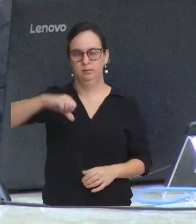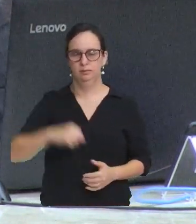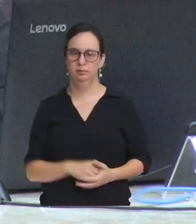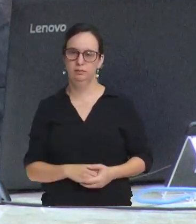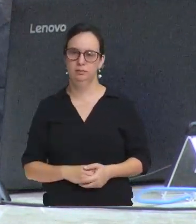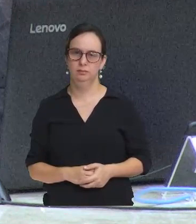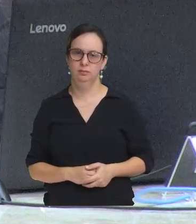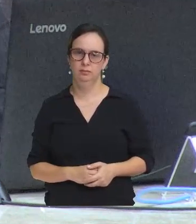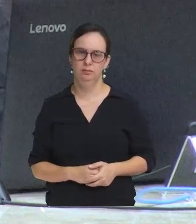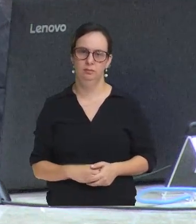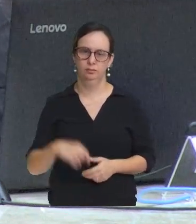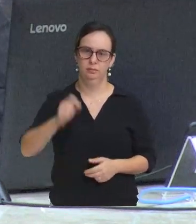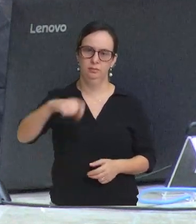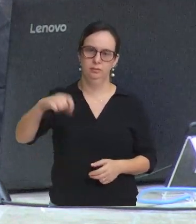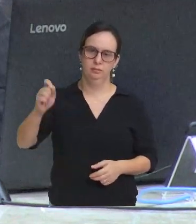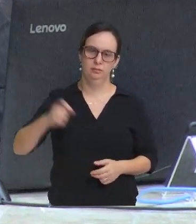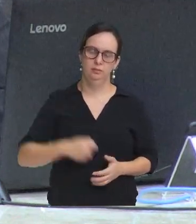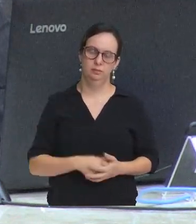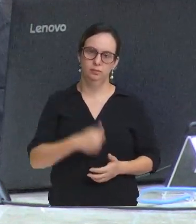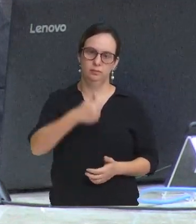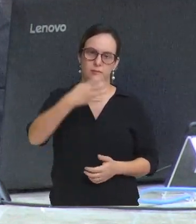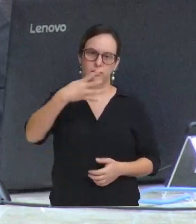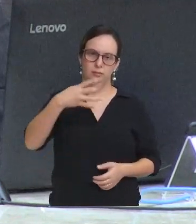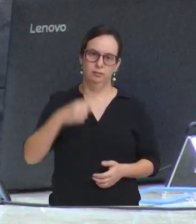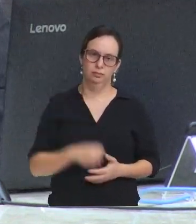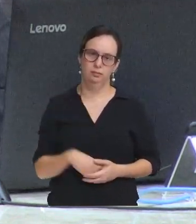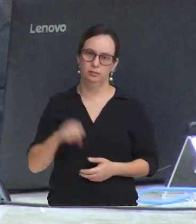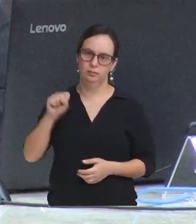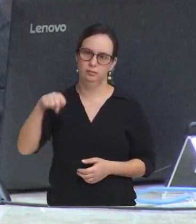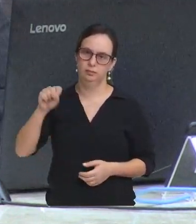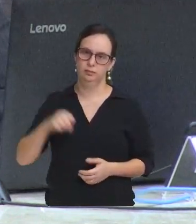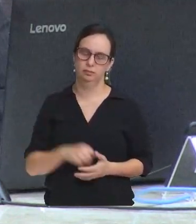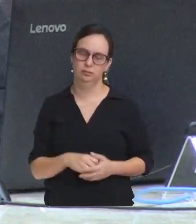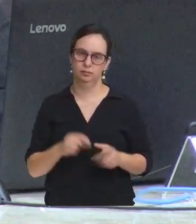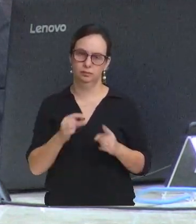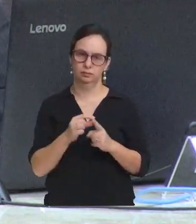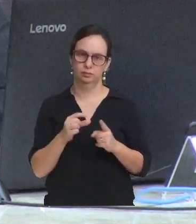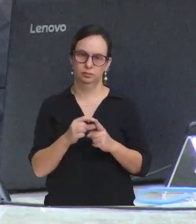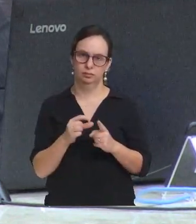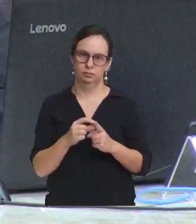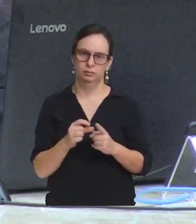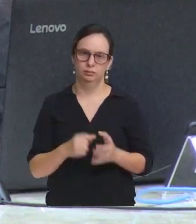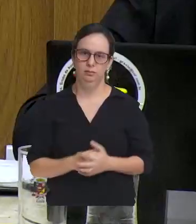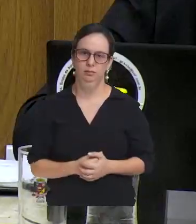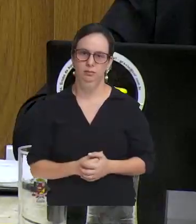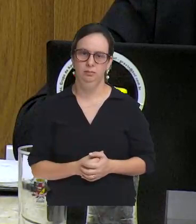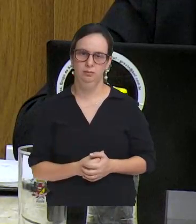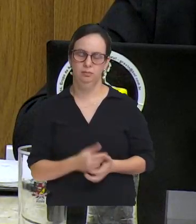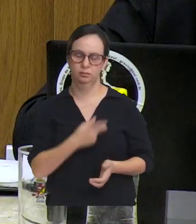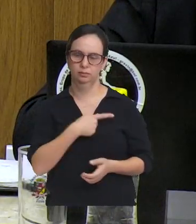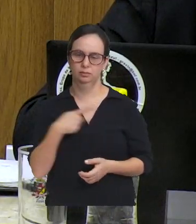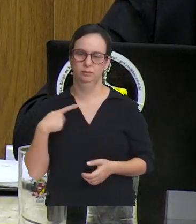209/2022 foi aprovado por 14 votos favoráveis com declaração de voto do vereador Pastor Edinho.